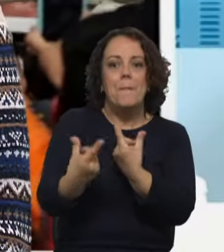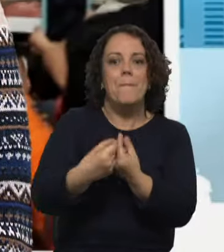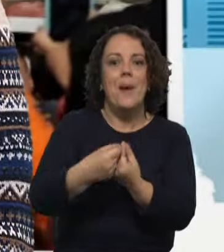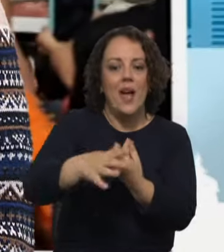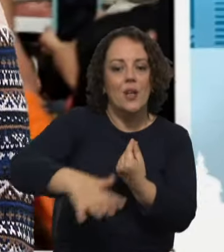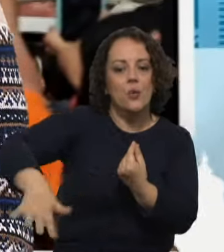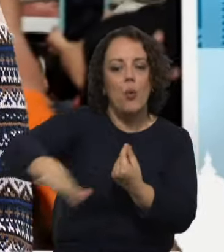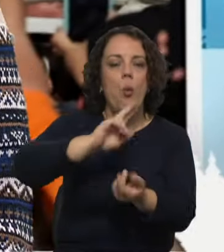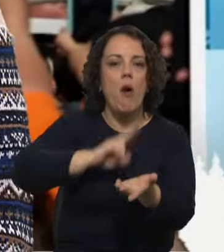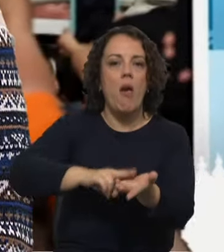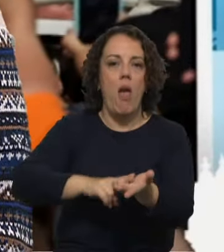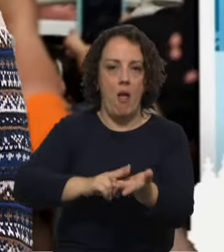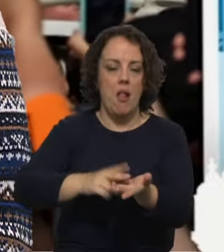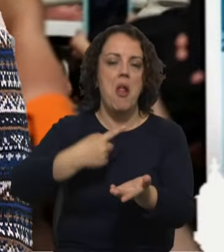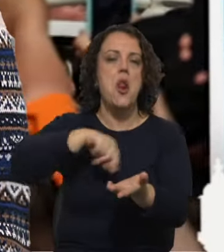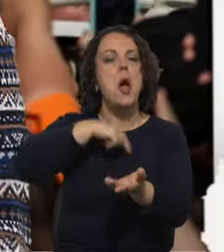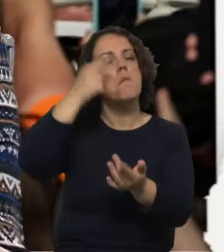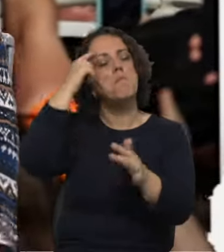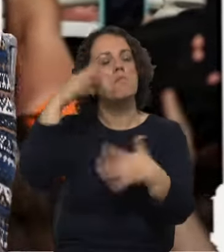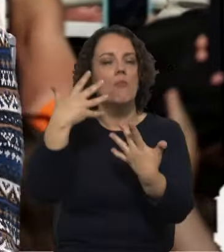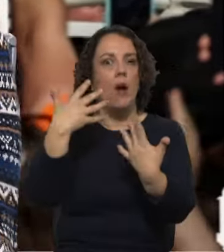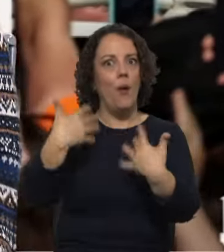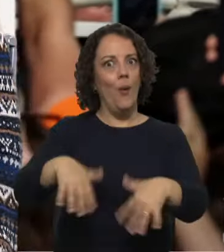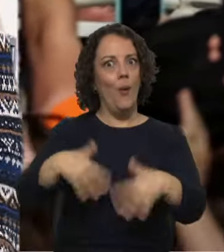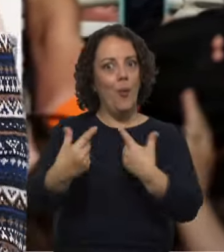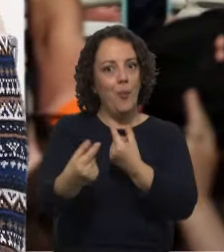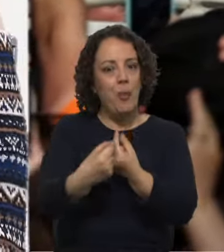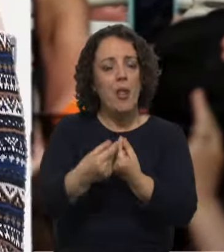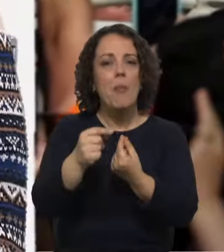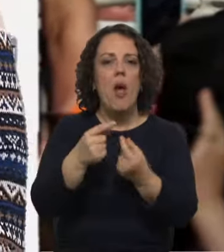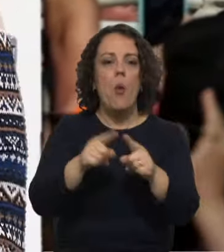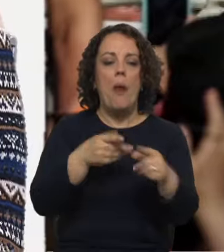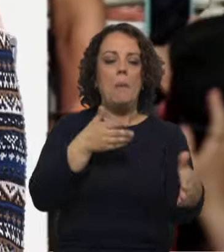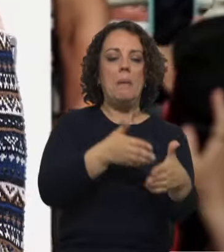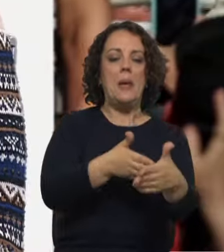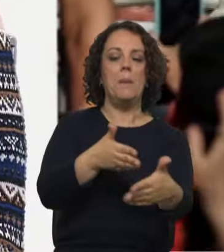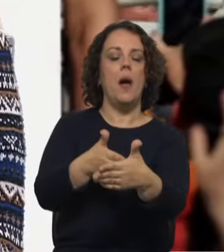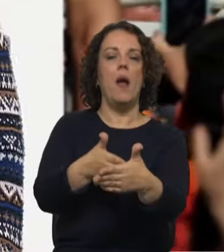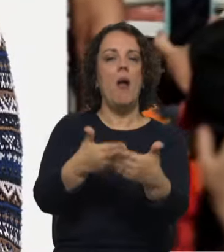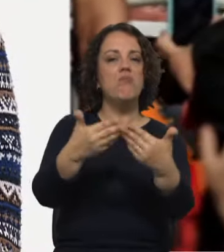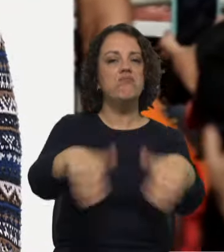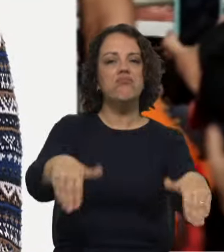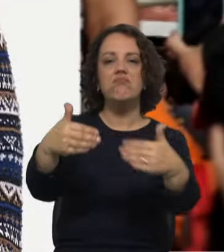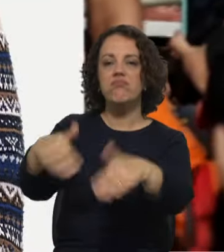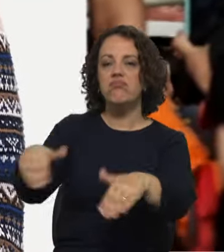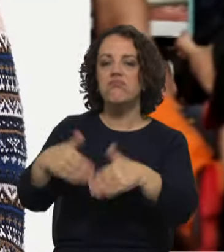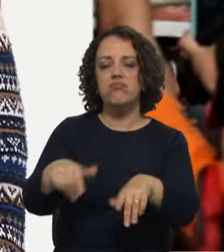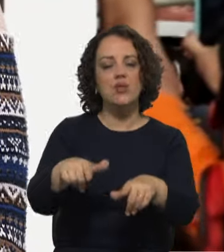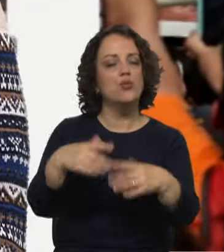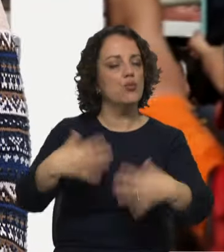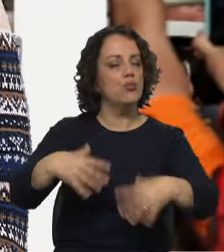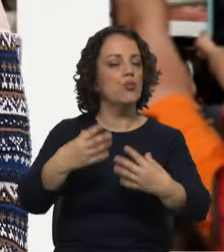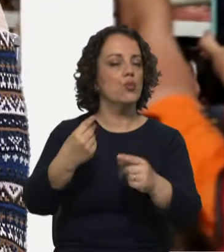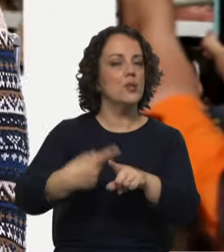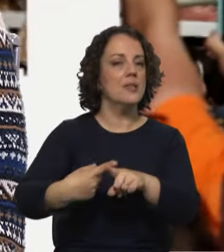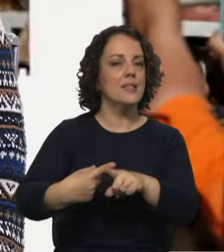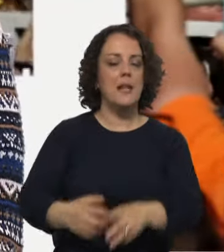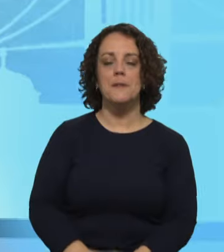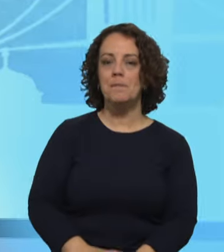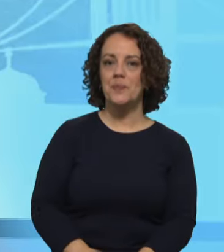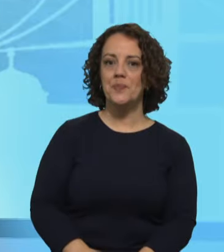imaginaríamos eh e quebra muitas barreiras e eu acho que isso foi foi sem dúvida muito interessante esta viagem é